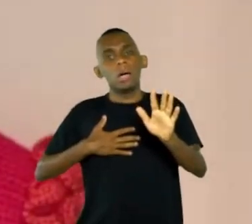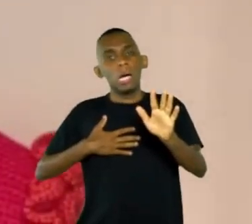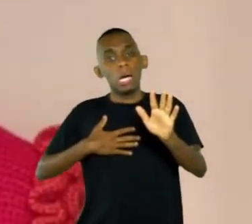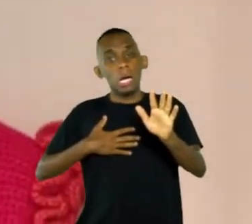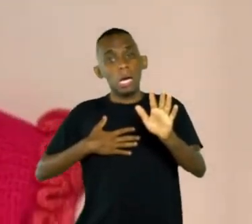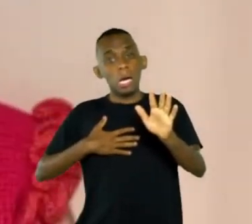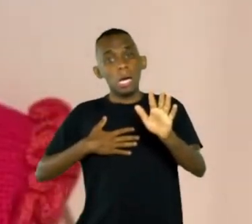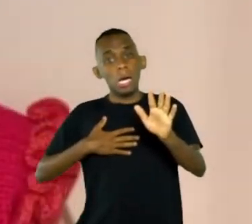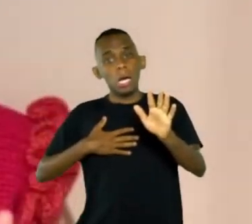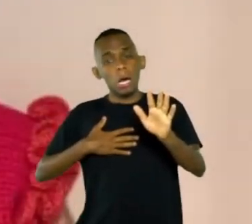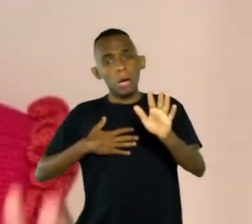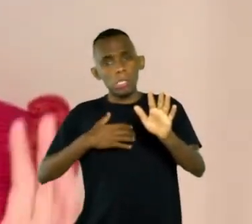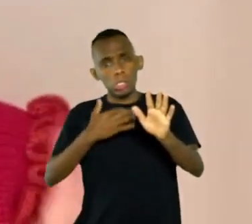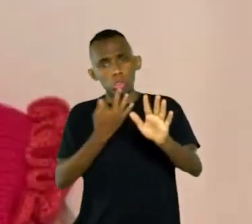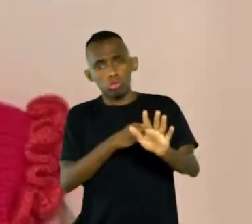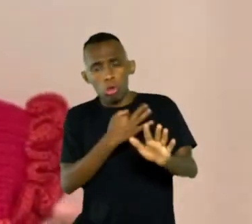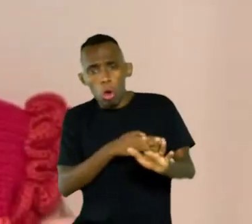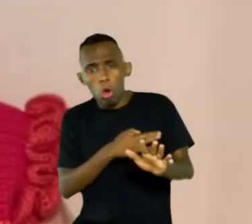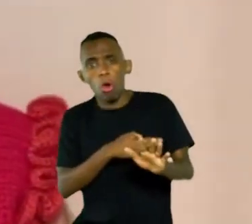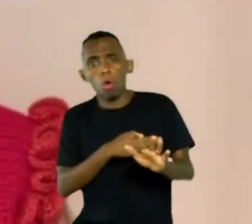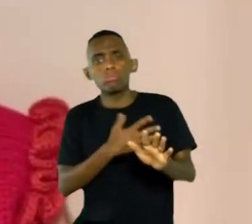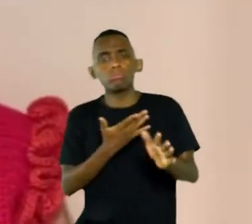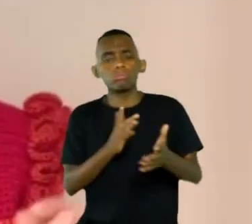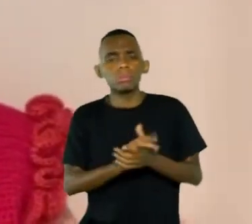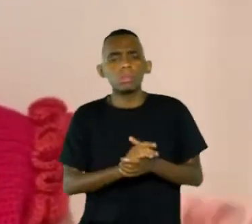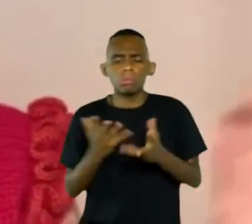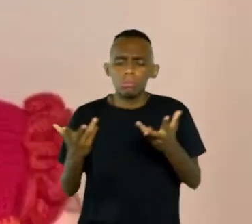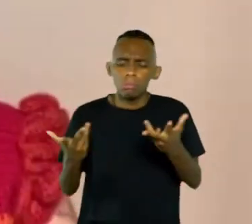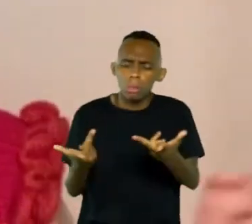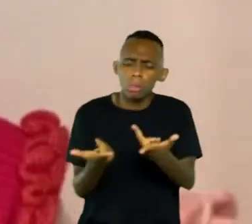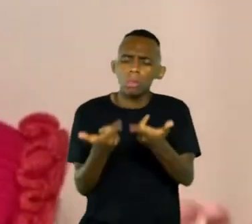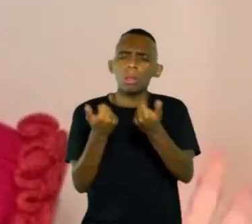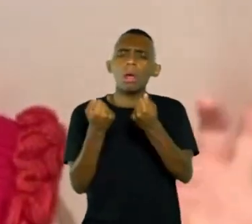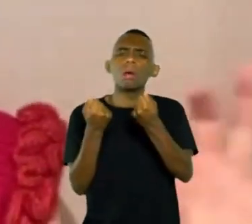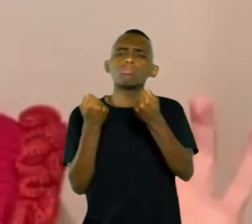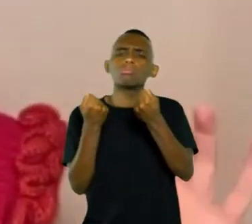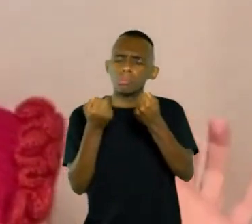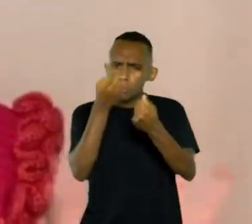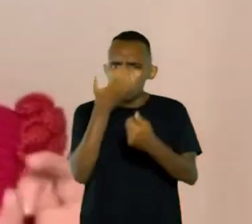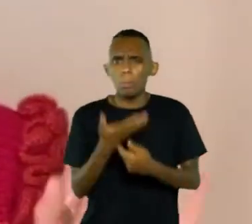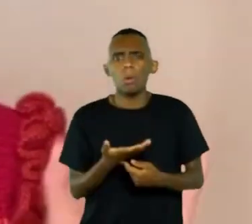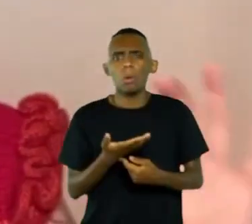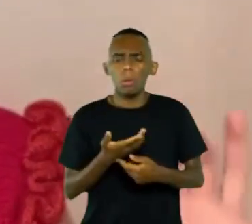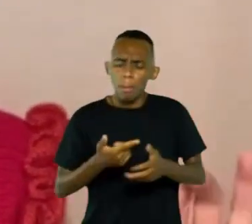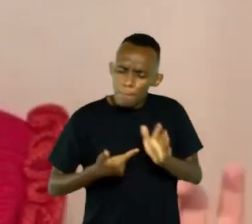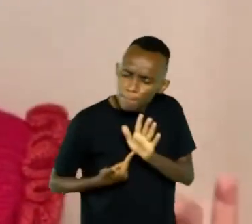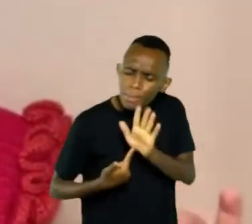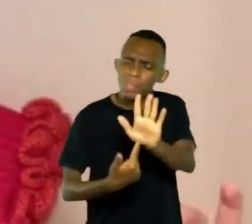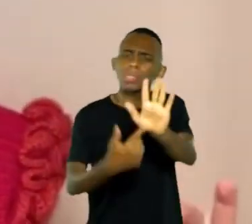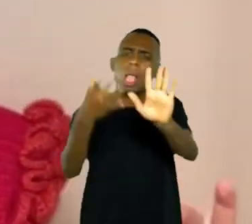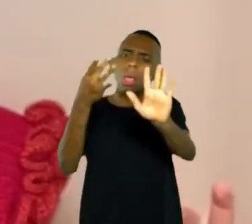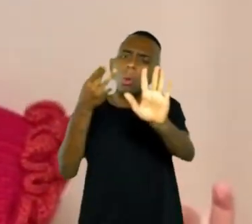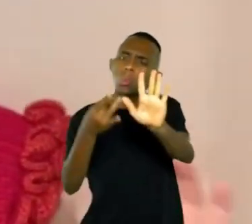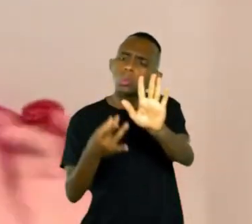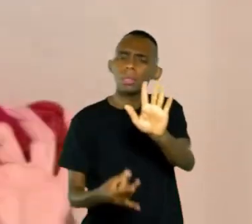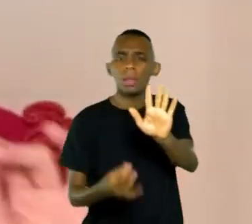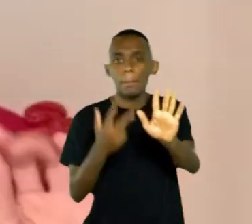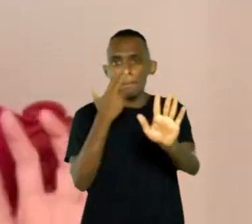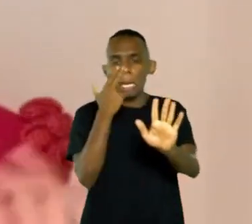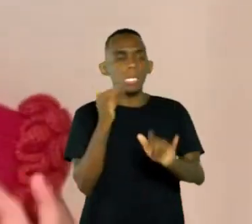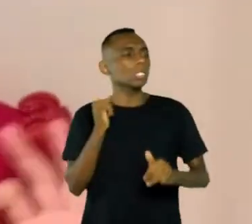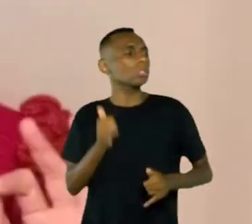trabalhar a minha dor com elegância, com beleza, com charme. Bota ali para desfilar a dor de salto alto, entende?